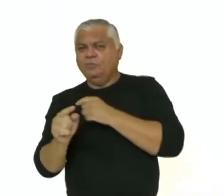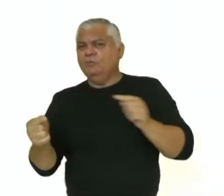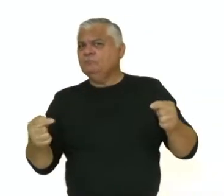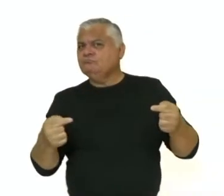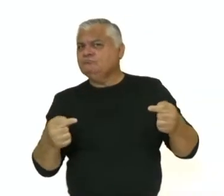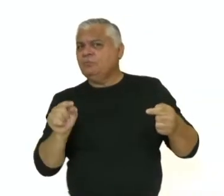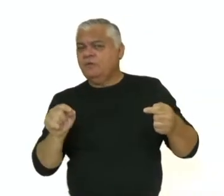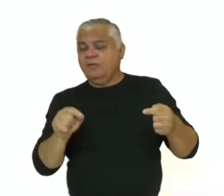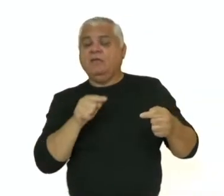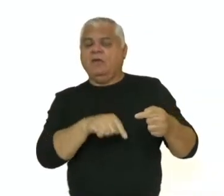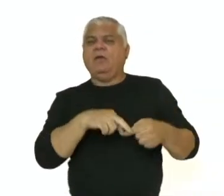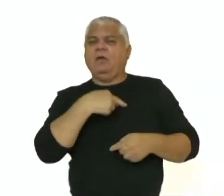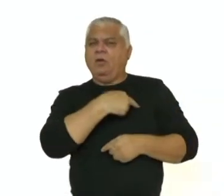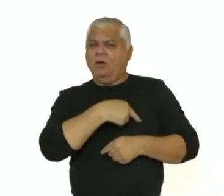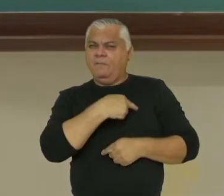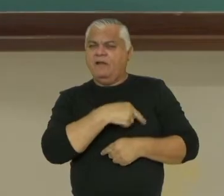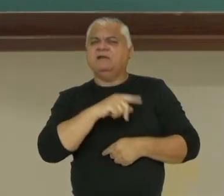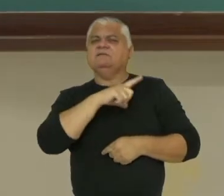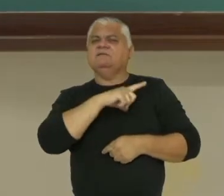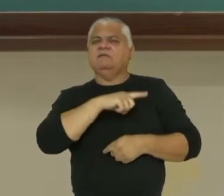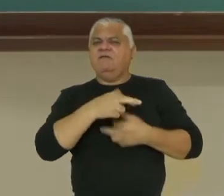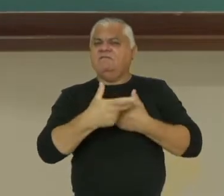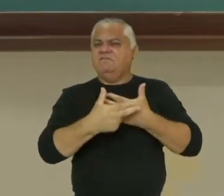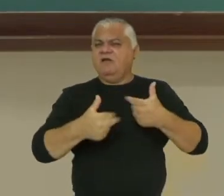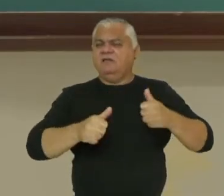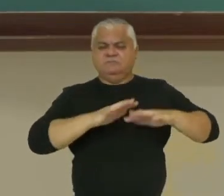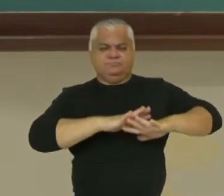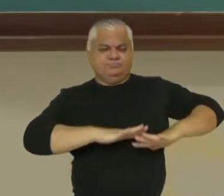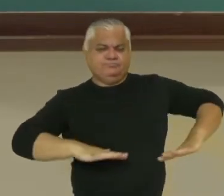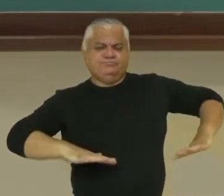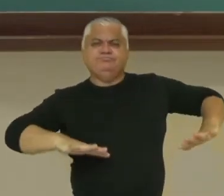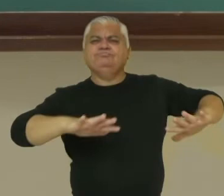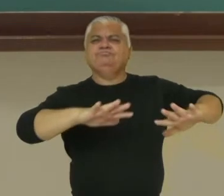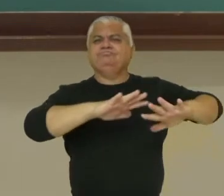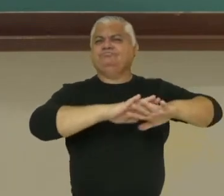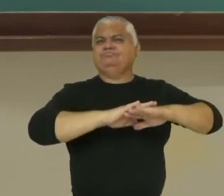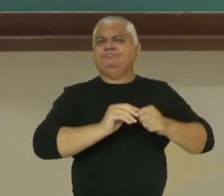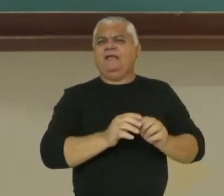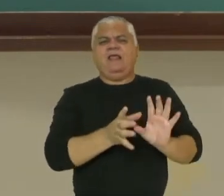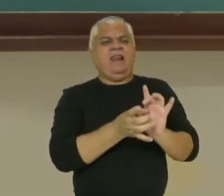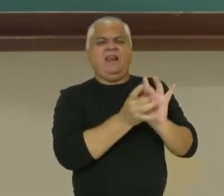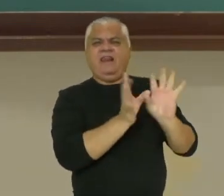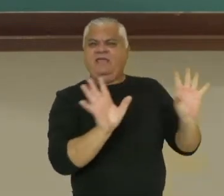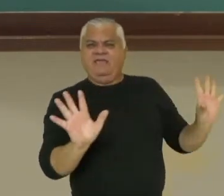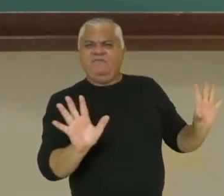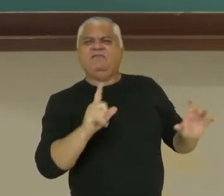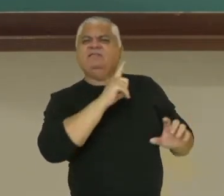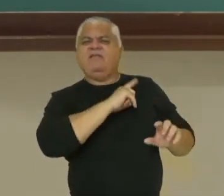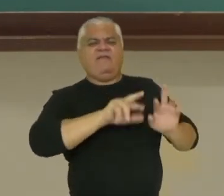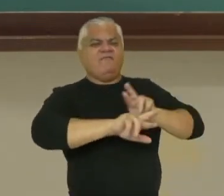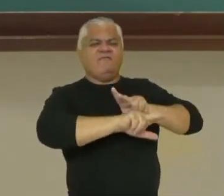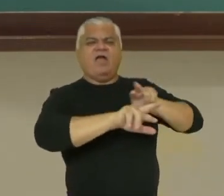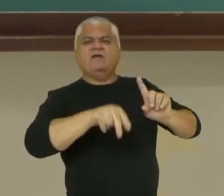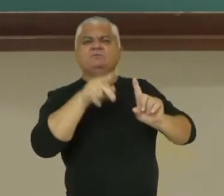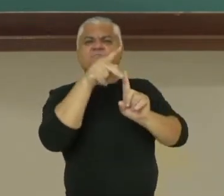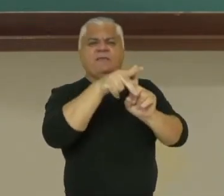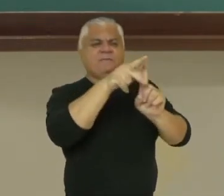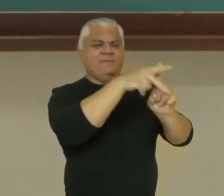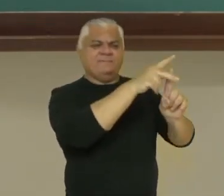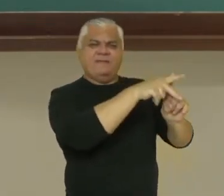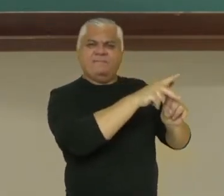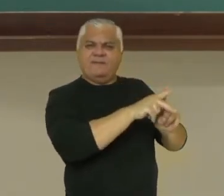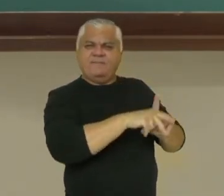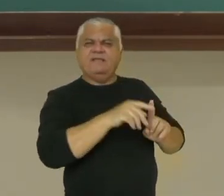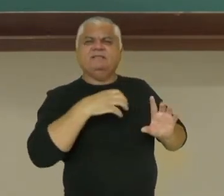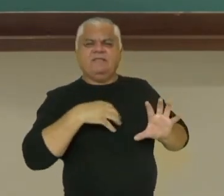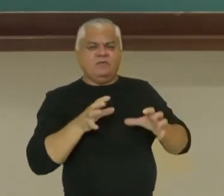as personagens, o espaço e o cenário não serão limitados, ele vai ter outros